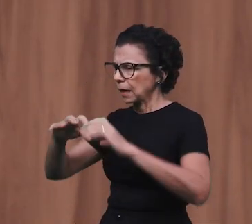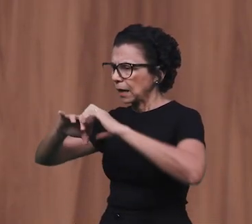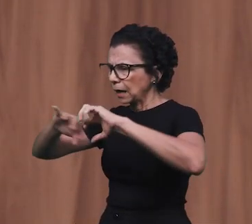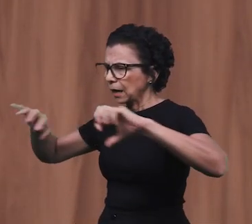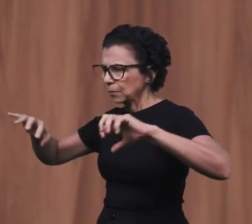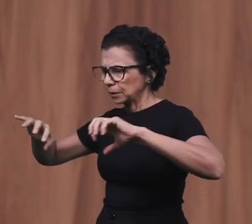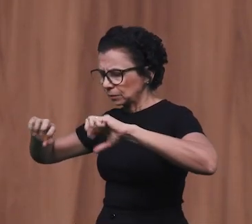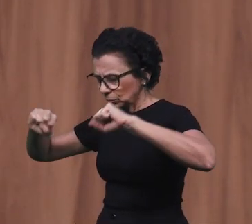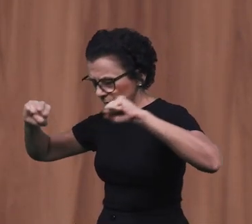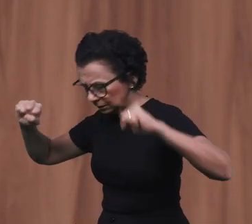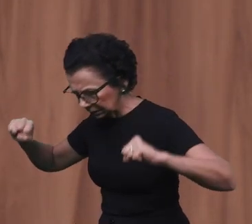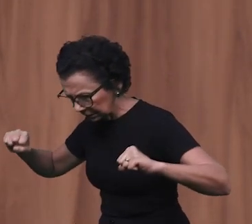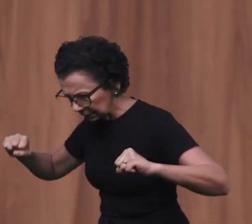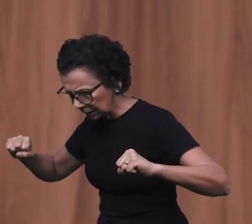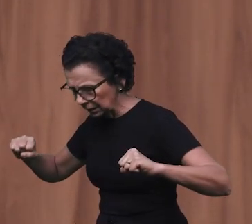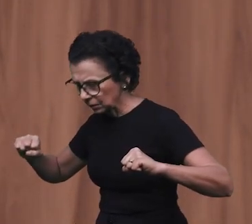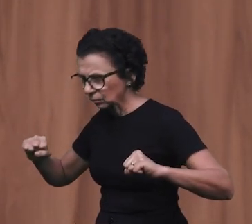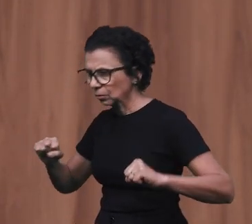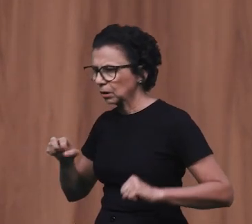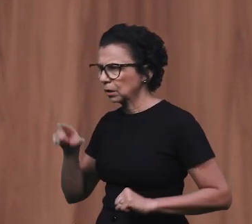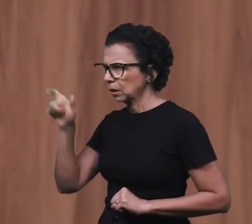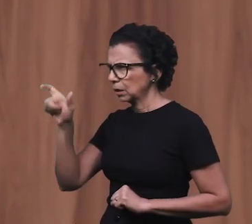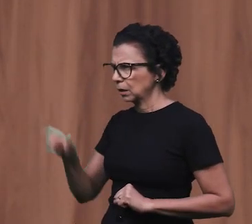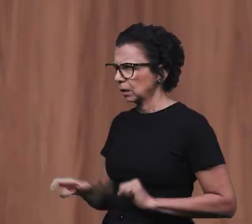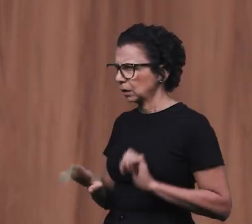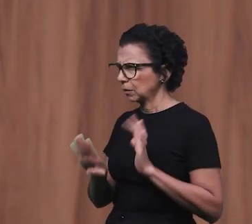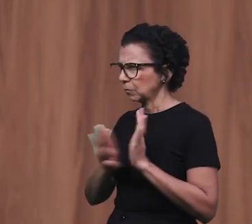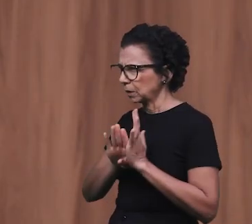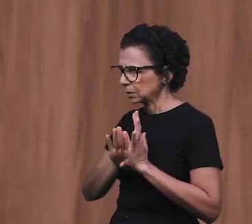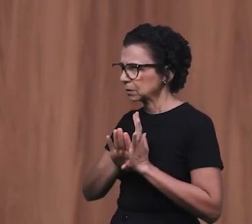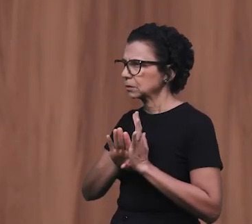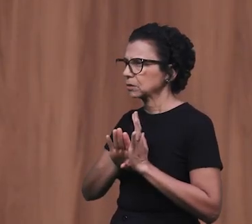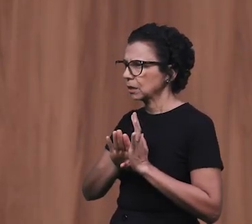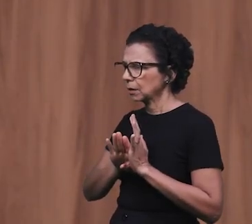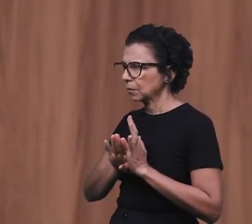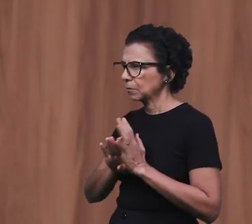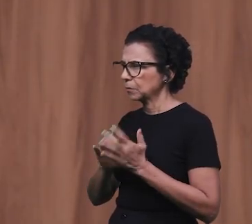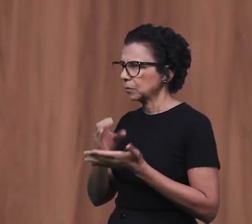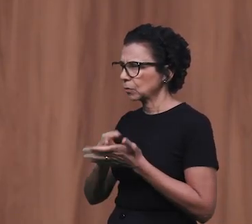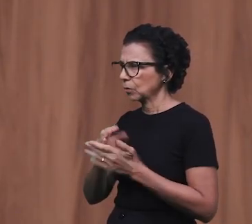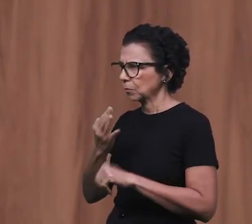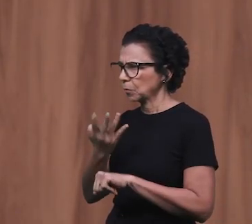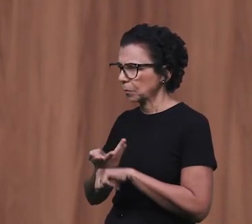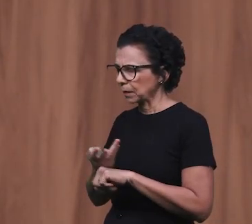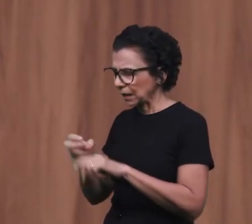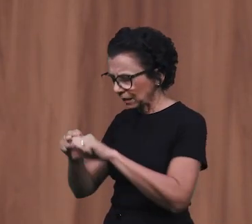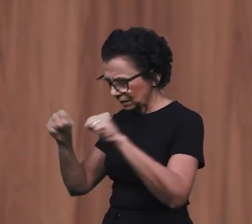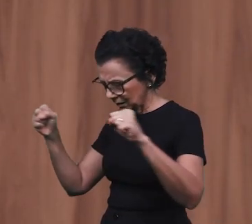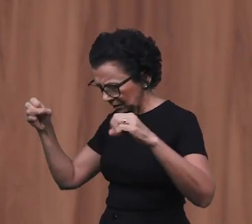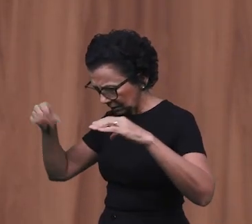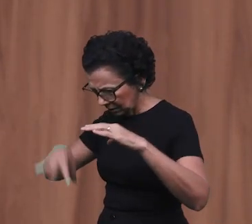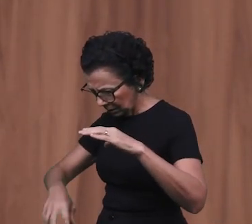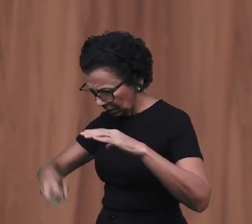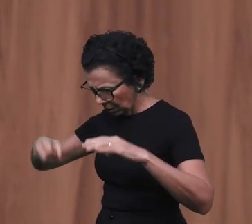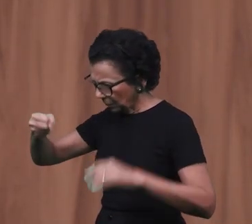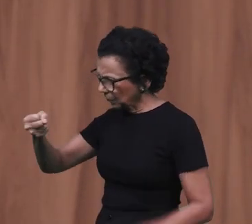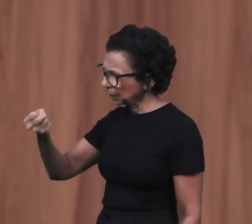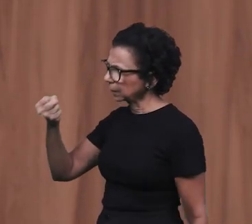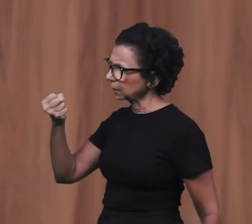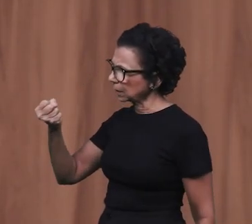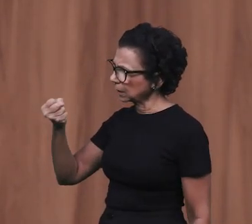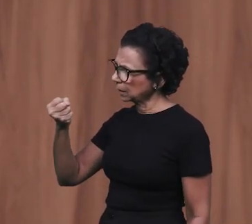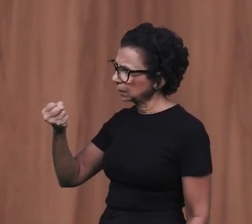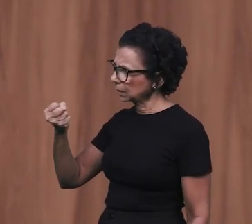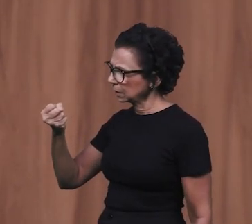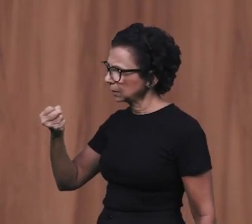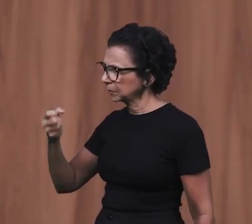copo de prata, né, exatamente na bagagem de Benjamim. Então, o copo de prata nos fala do